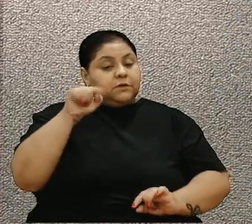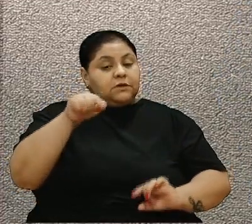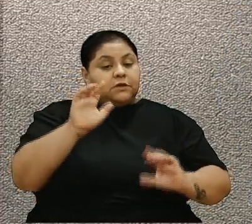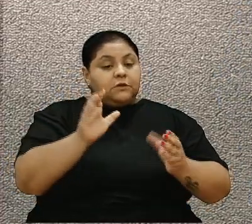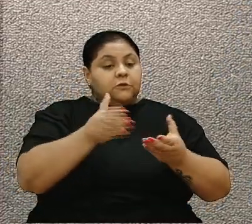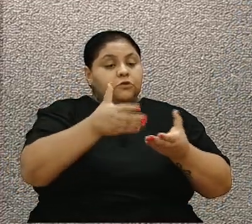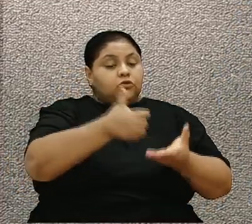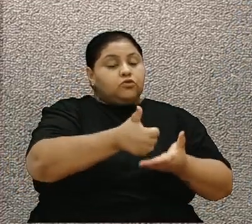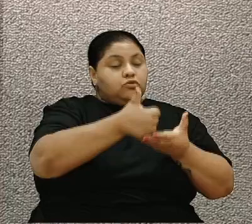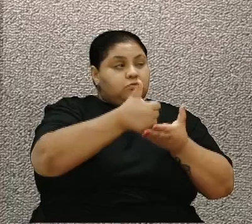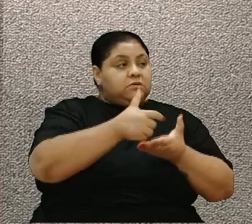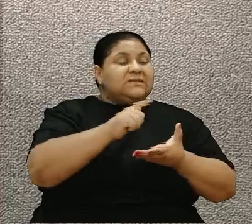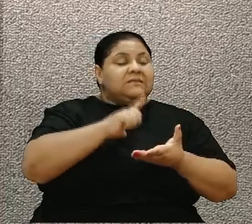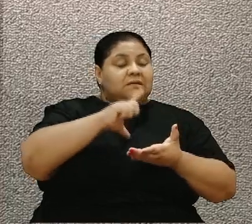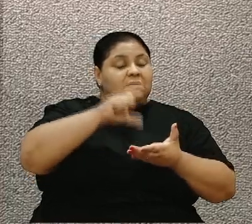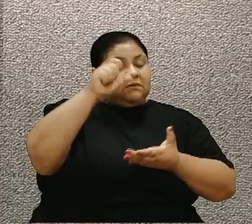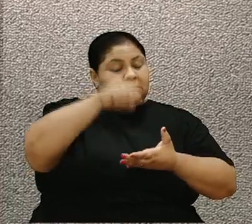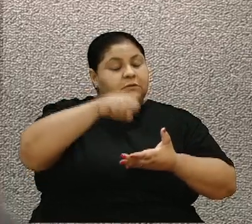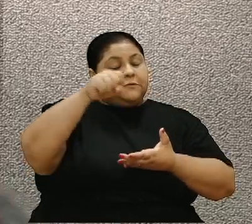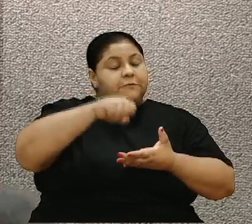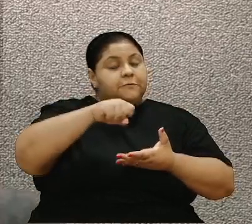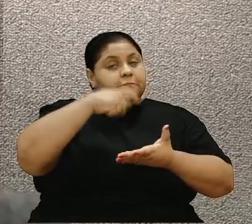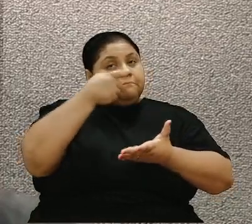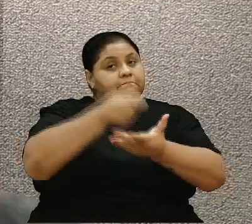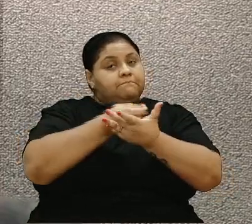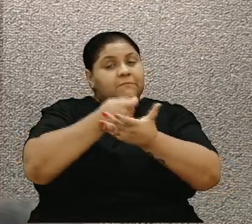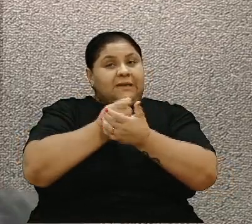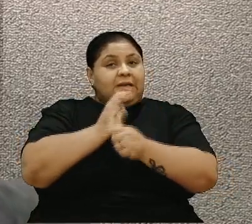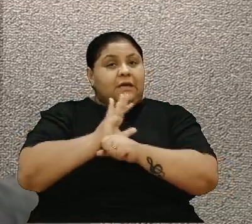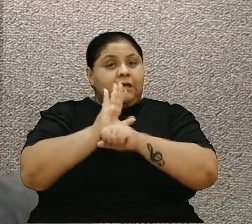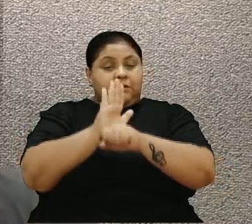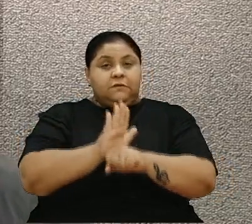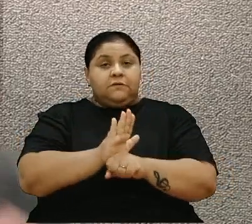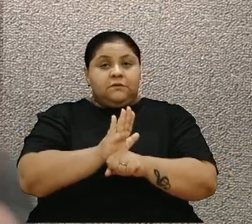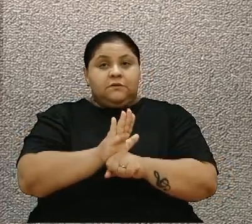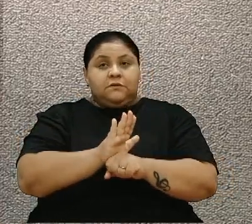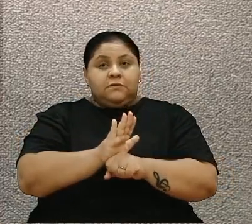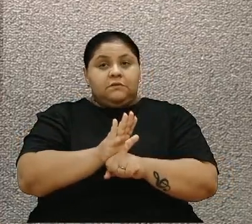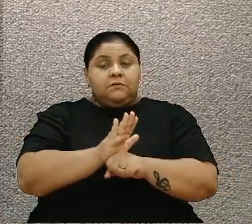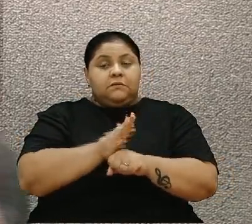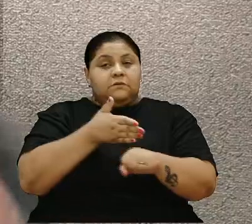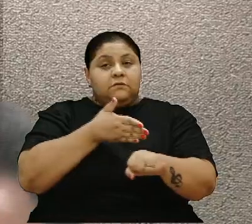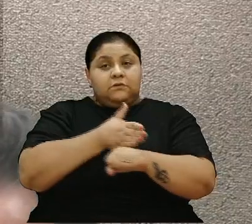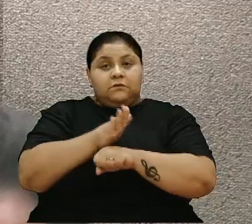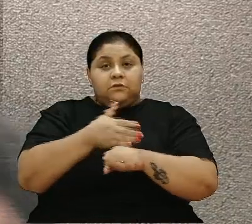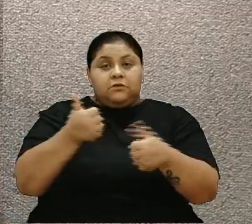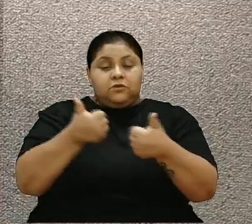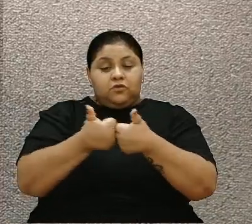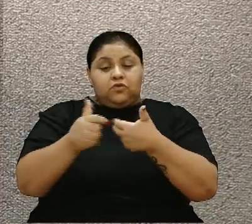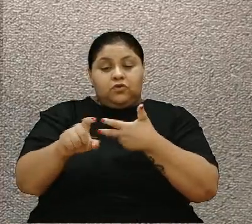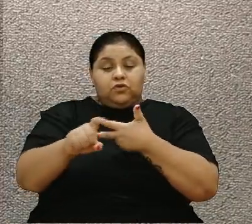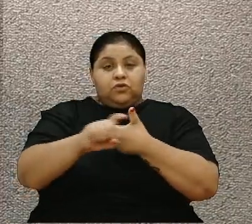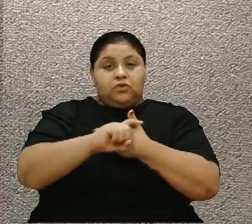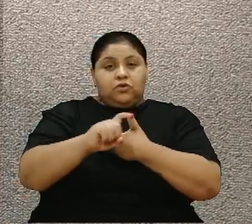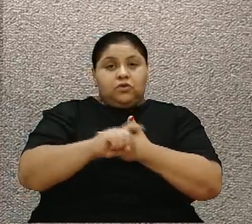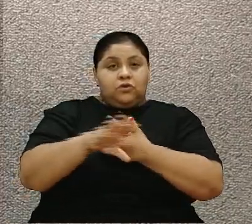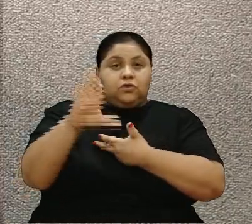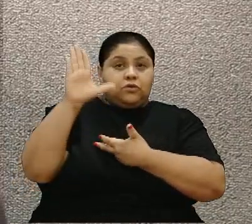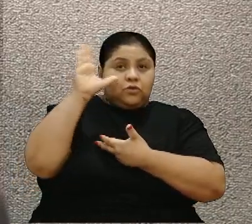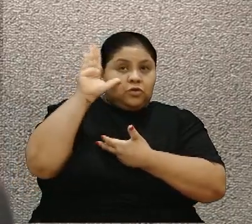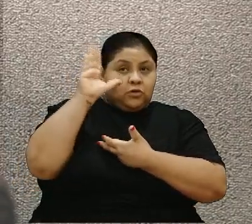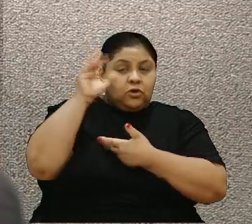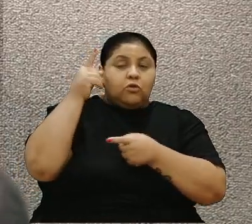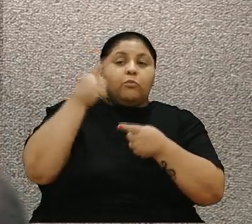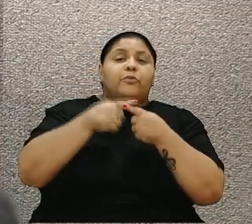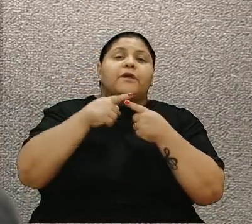ela tem que, sim, tentar ajudar no envolvimento, junto ao Executivo, de verificar as